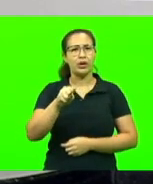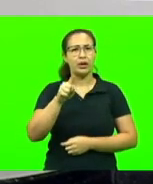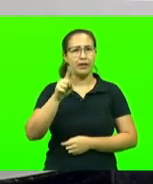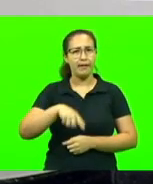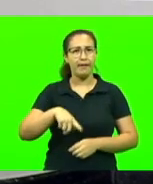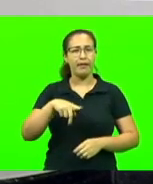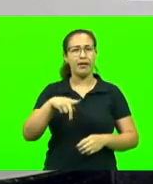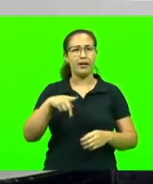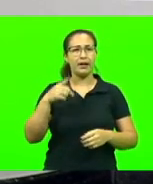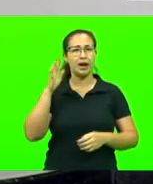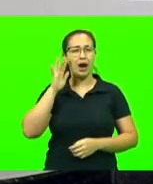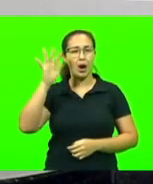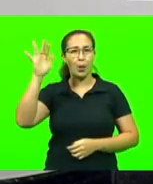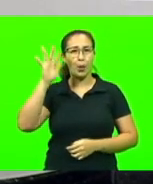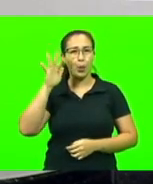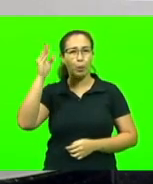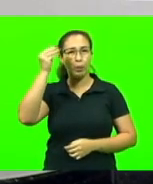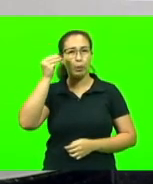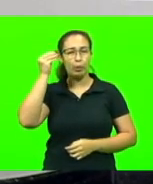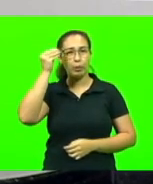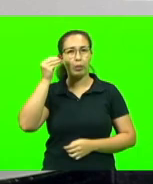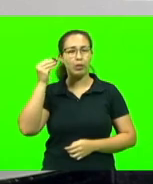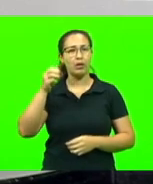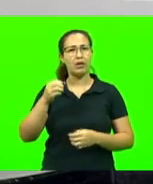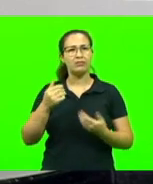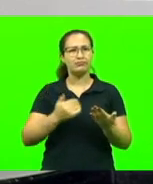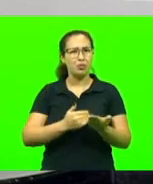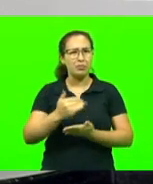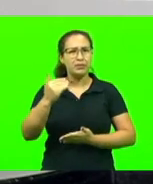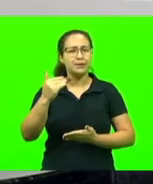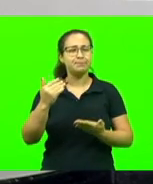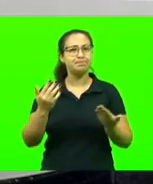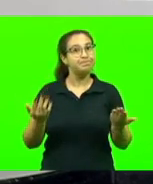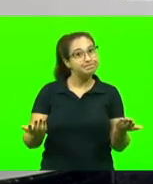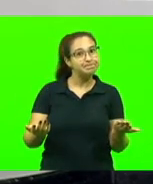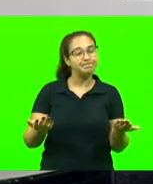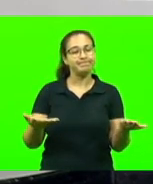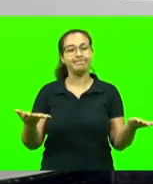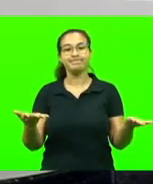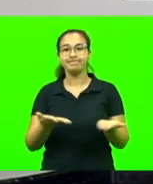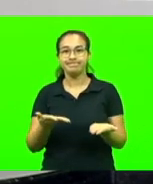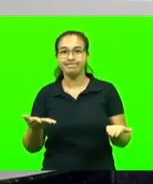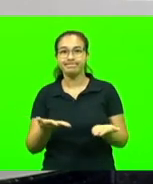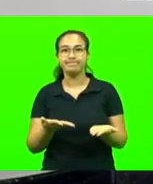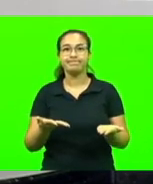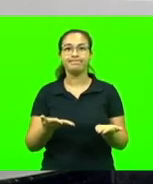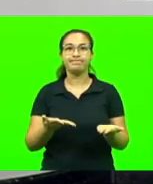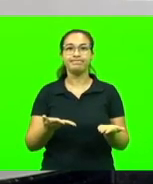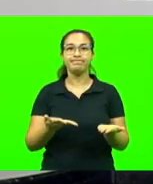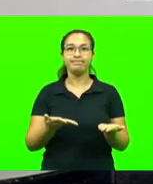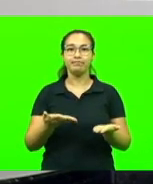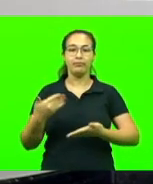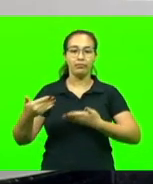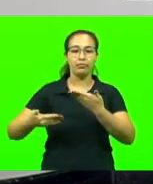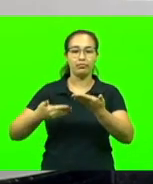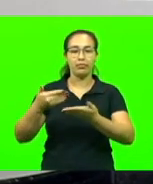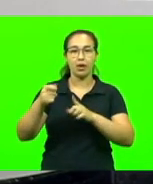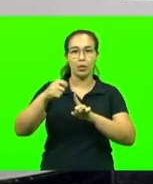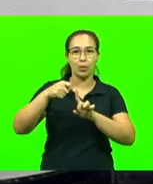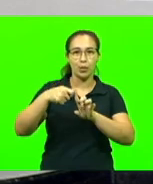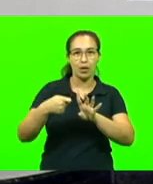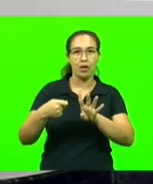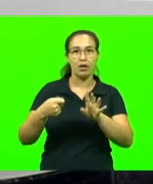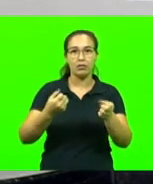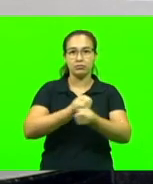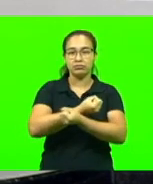dos sonhos ou no termo de adesão inicial? Pois bem, transcorridos tão poucos meses do